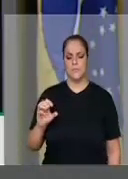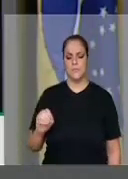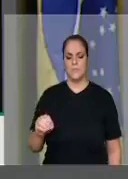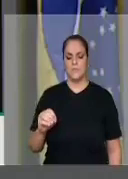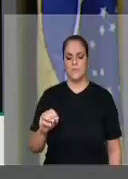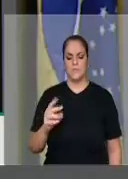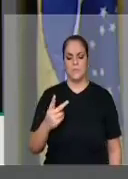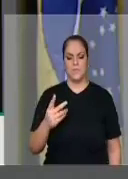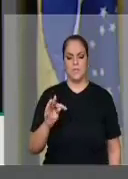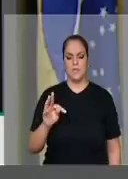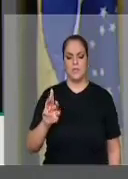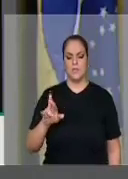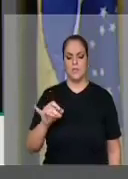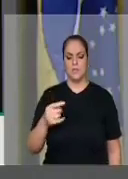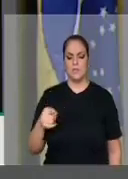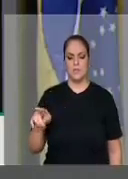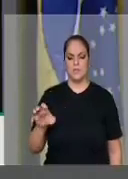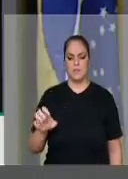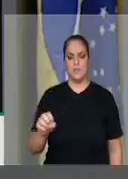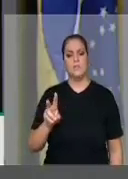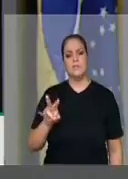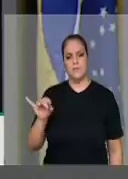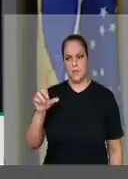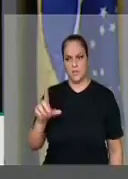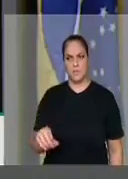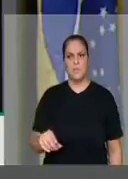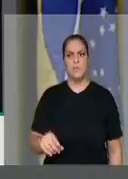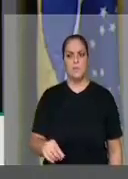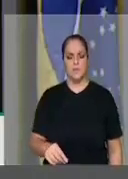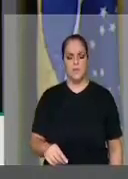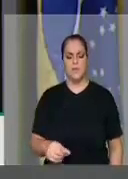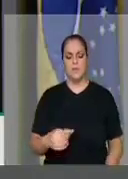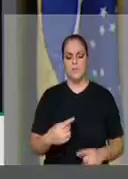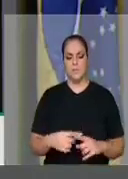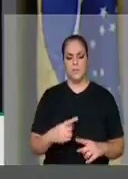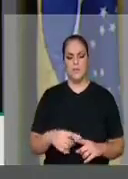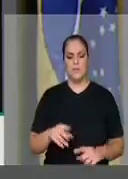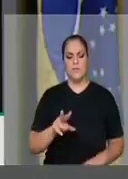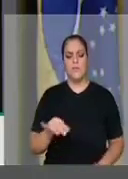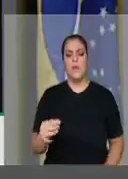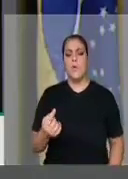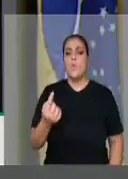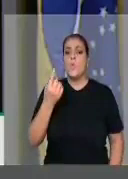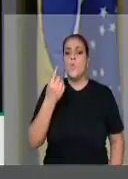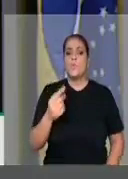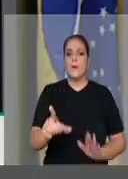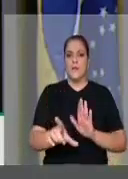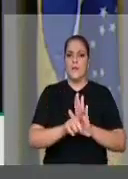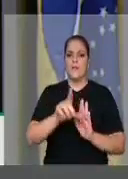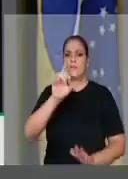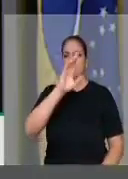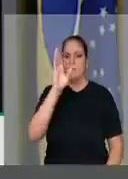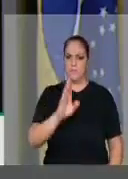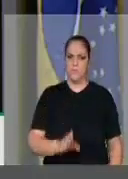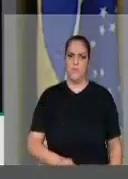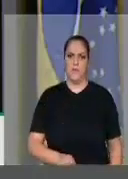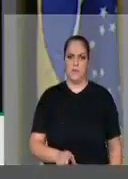vai diminuir. Vai diminuir. Porque terá uma legislação